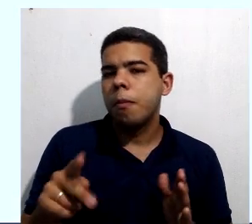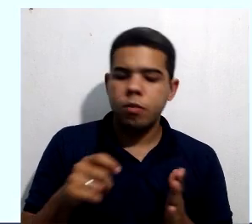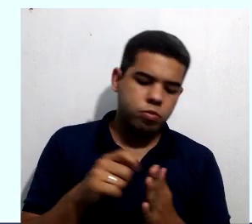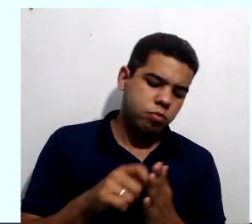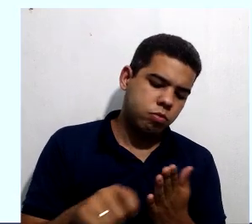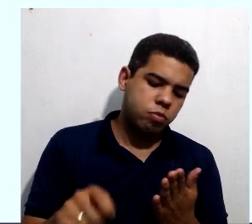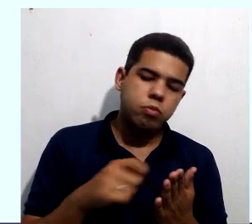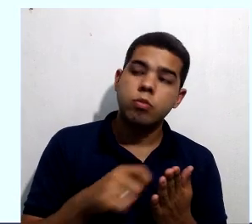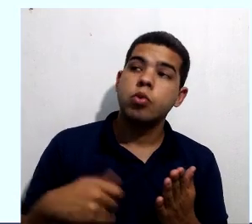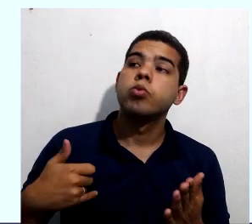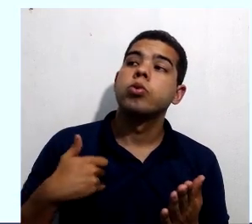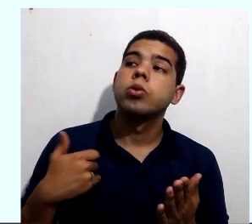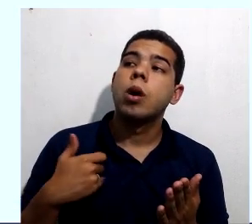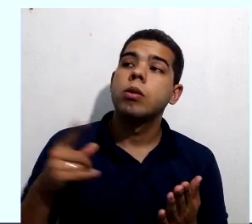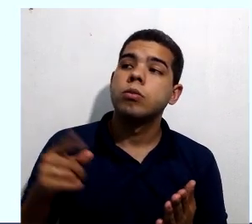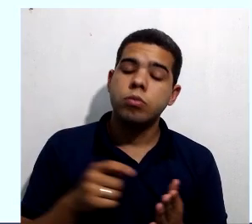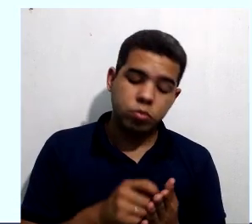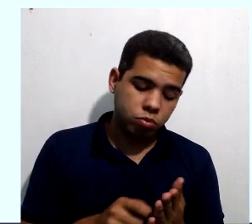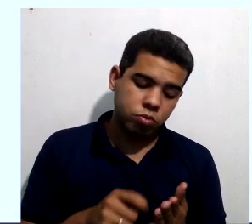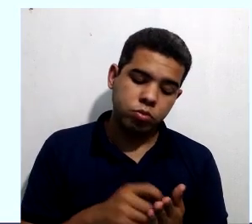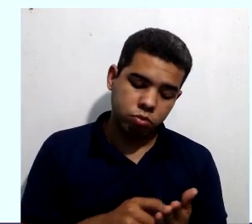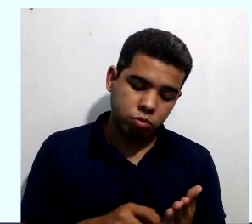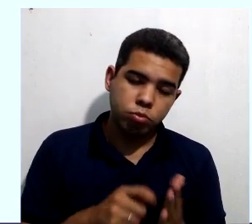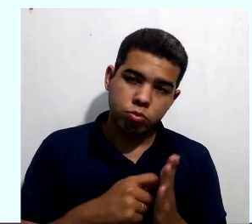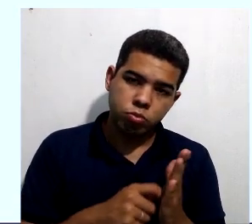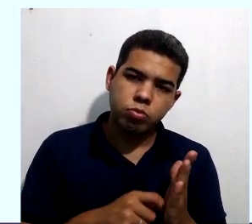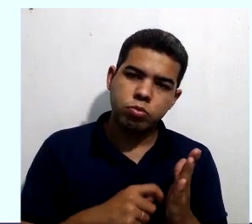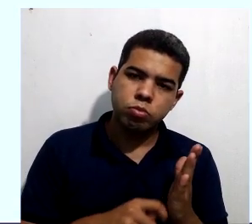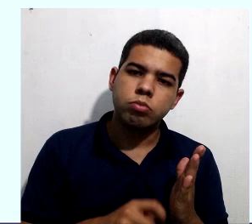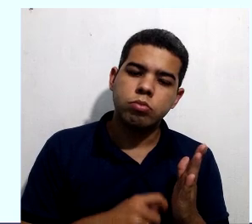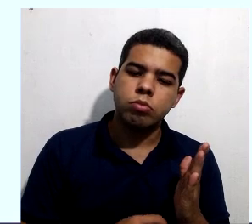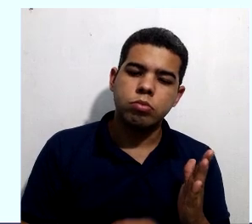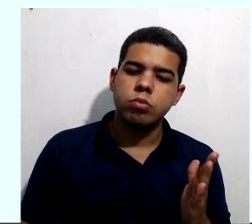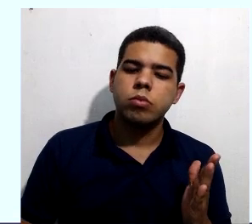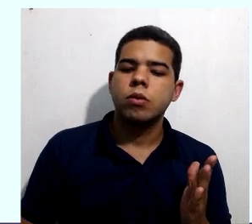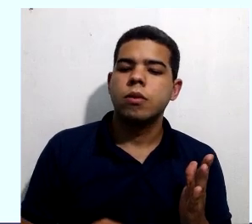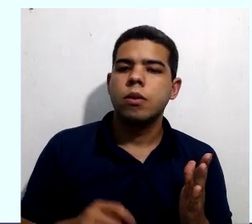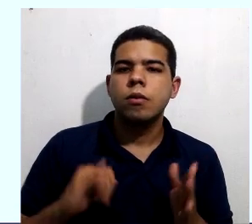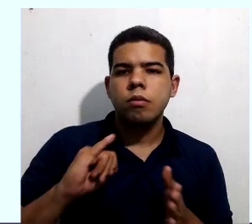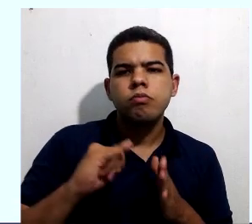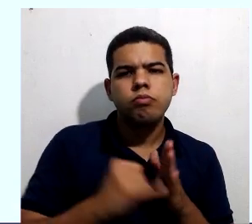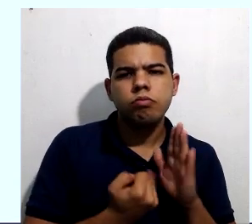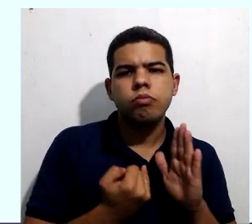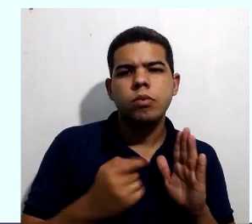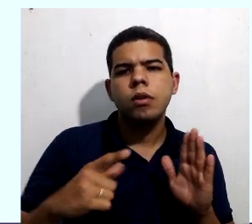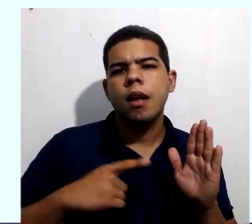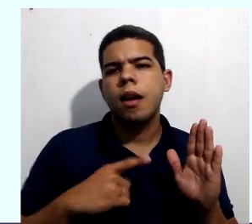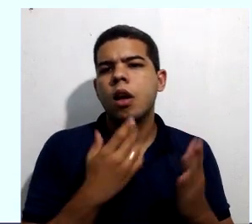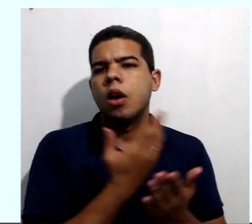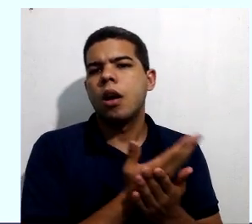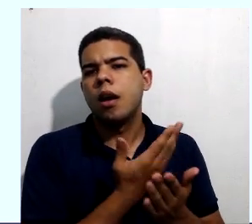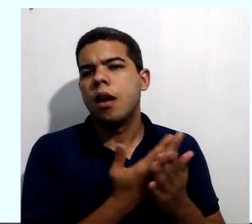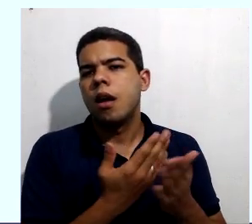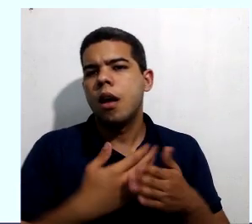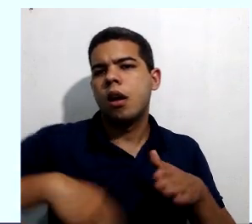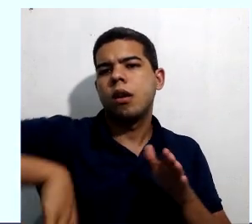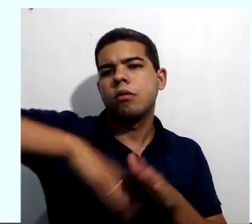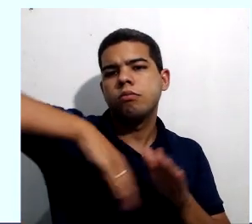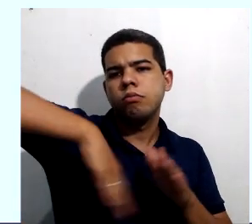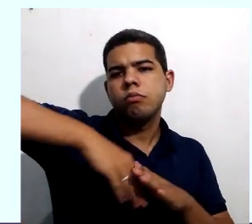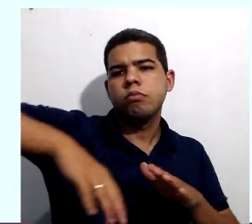vai anotando ali as idades dos alunos que foram chegando, se inscrevendo para as aulas